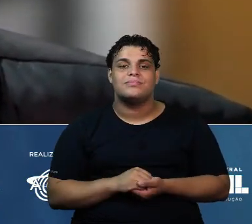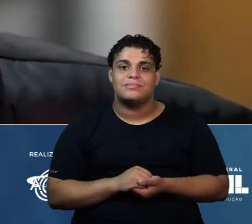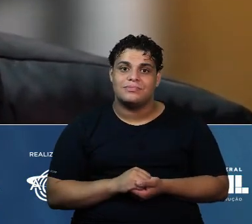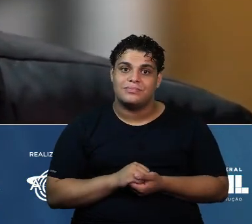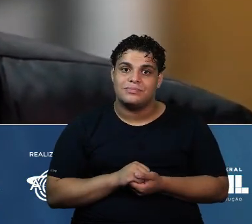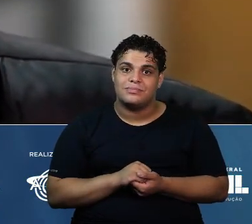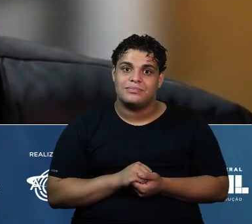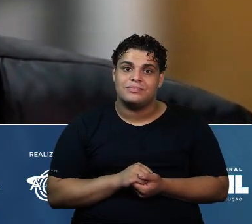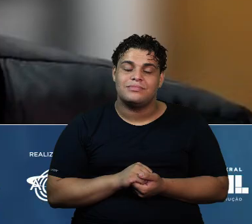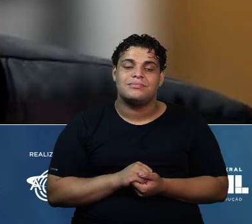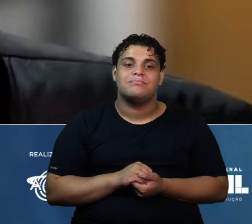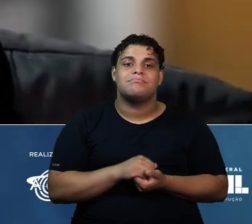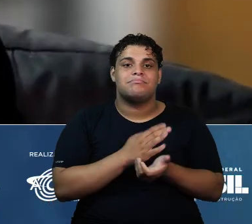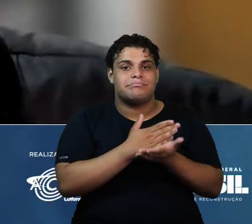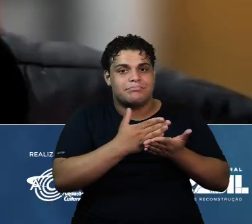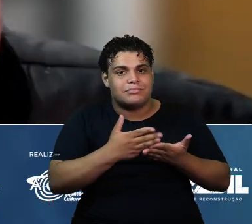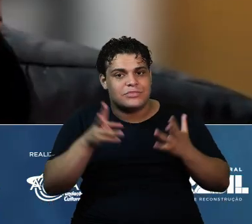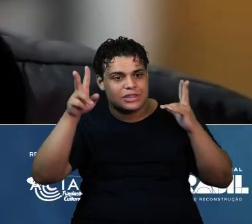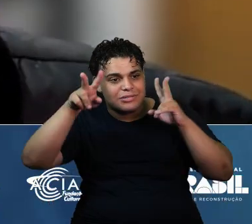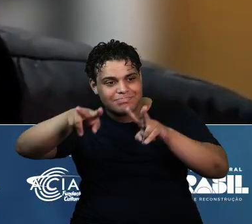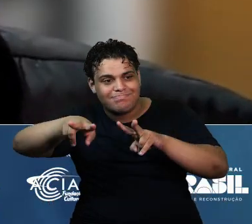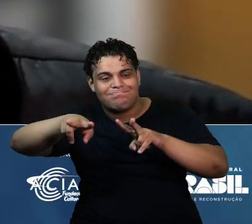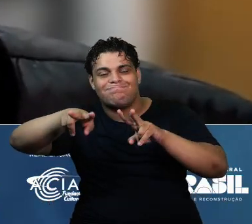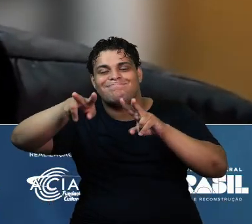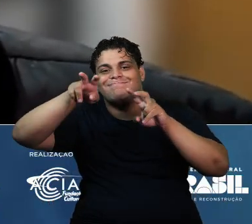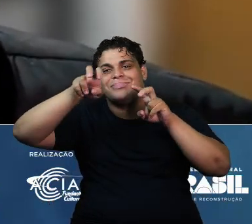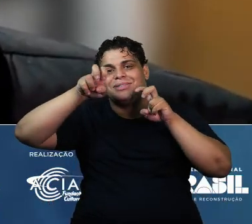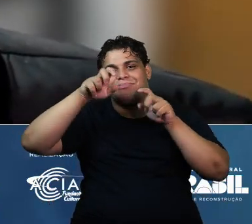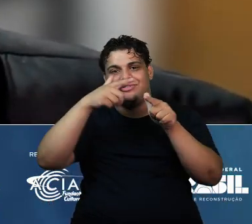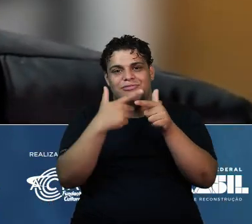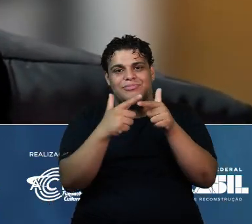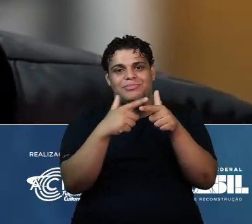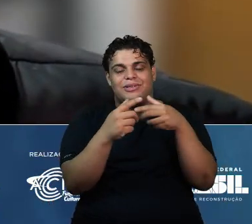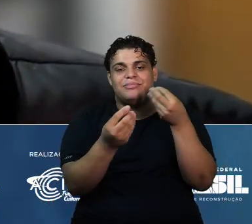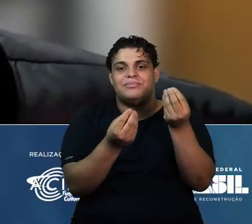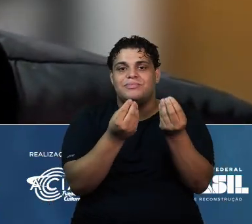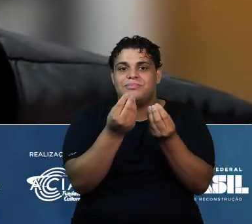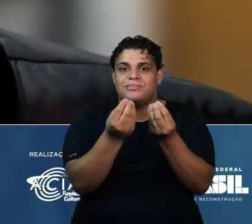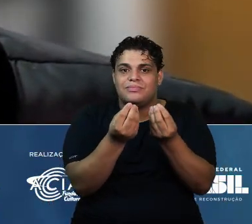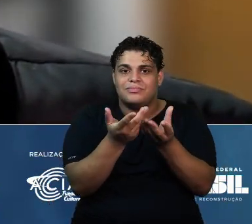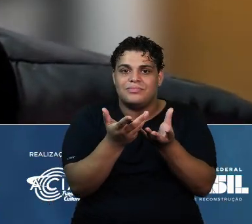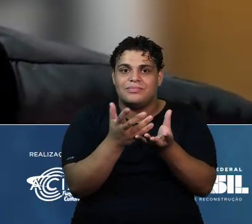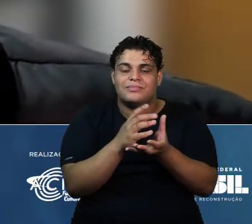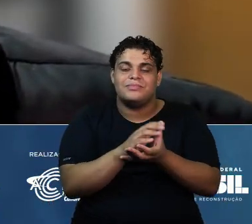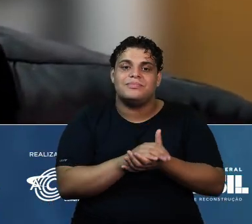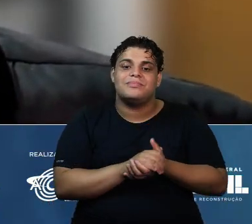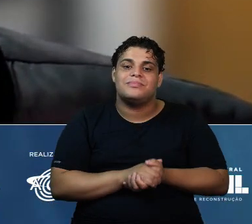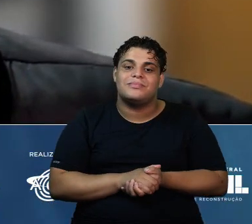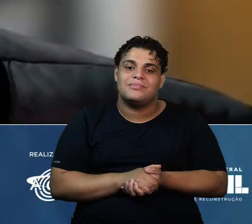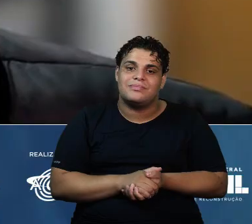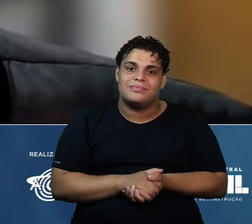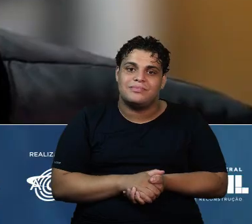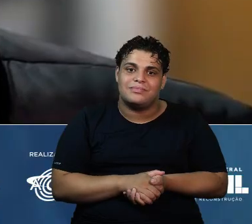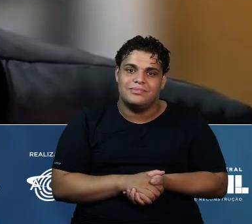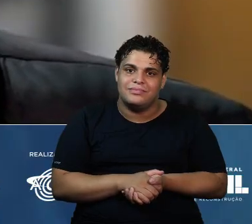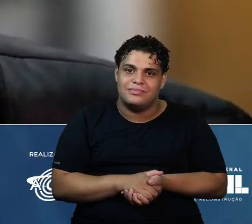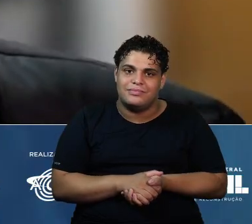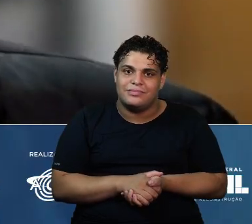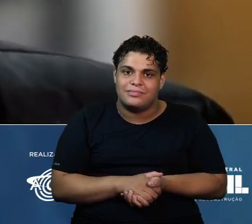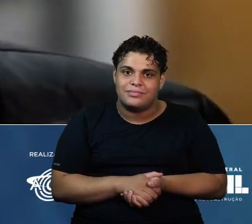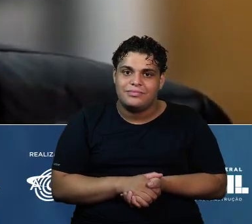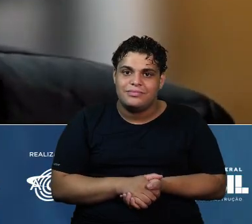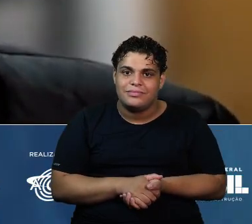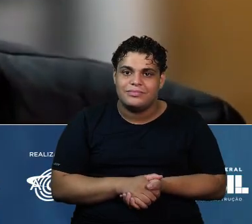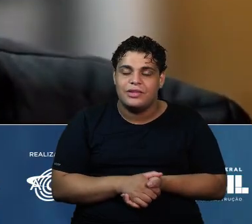Por aí a gente já começa a perceber o tamanho do problema, né? É um tamanho, muito grande,